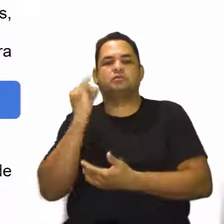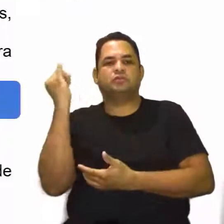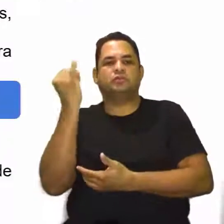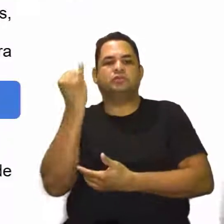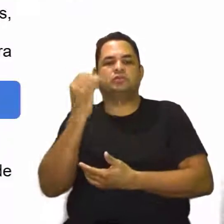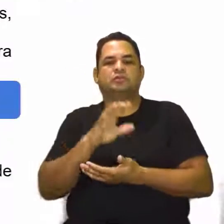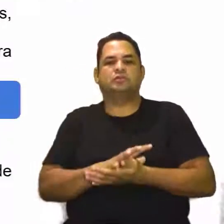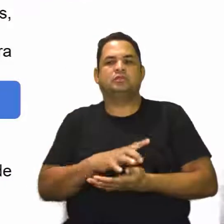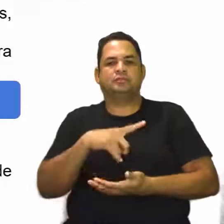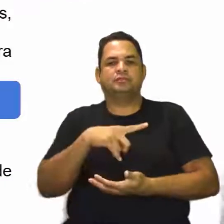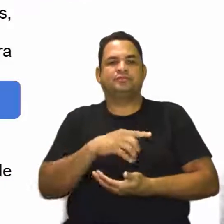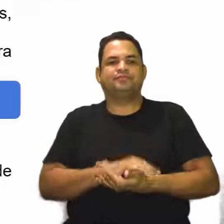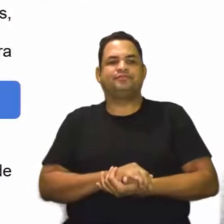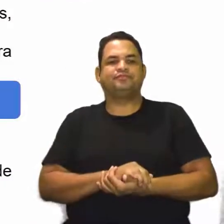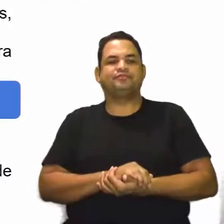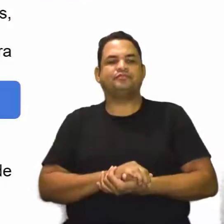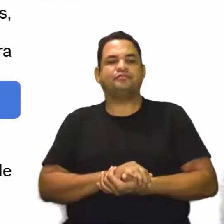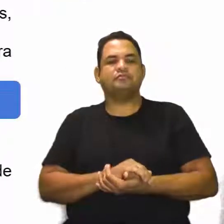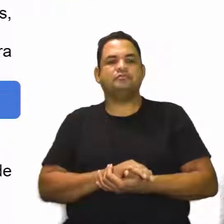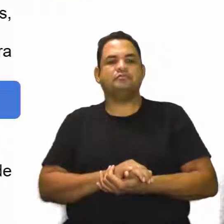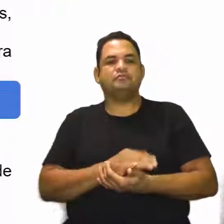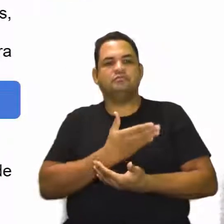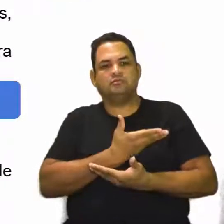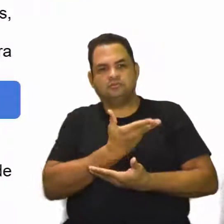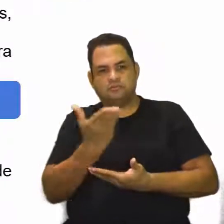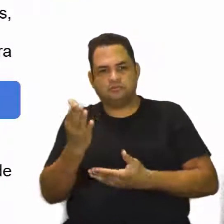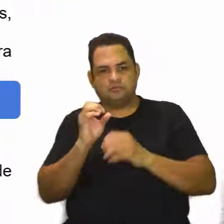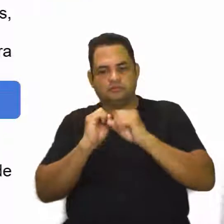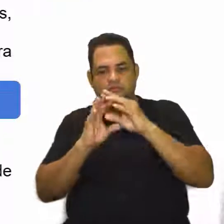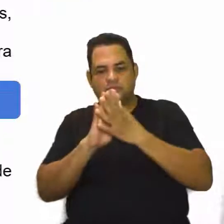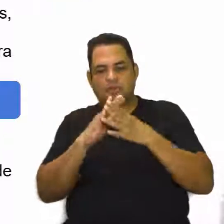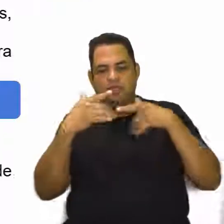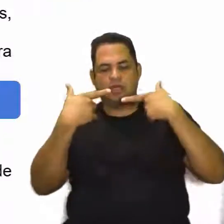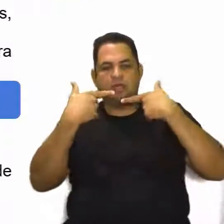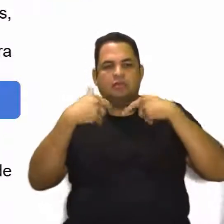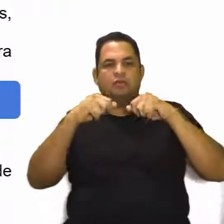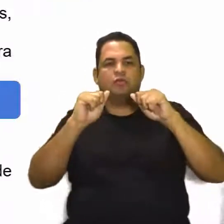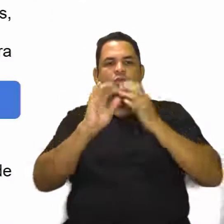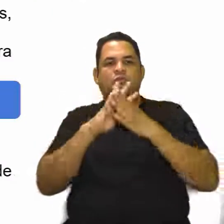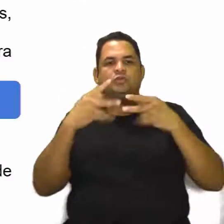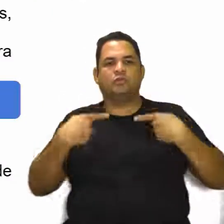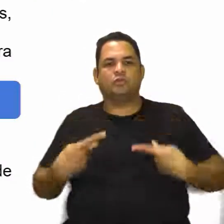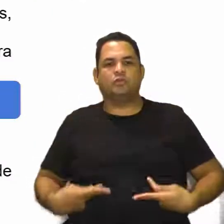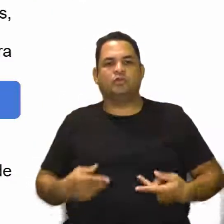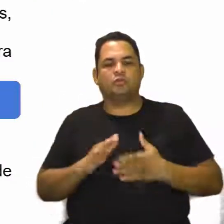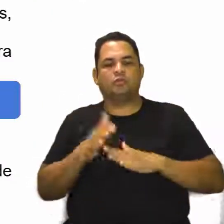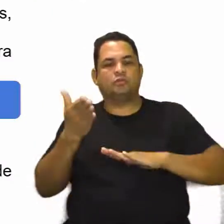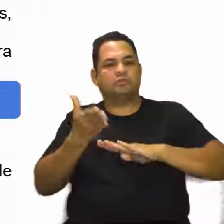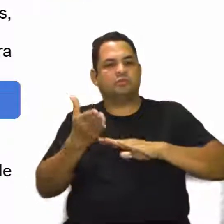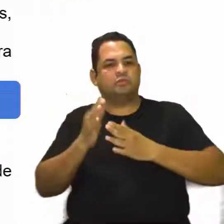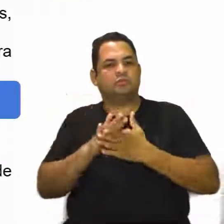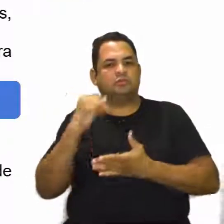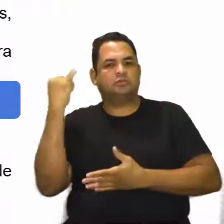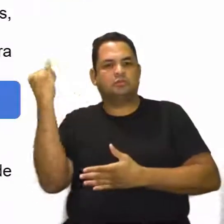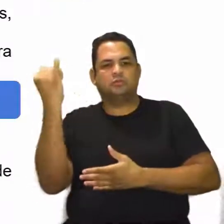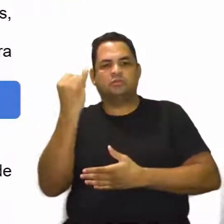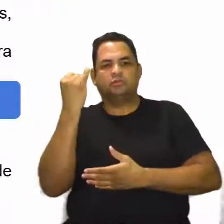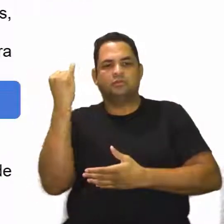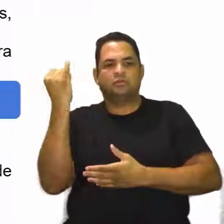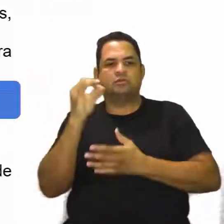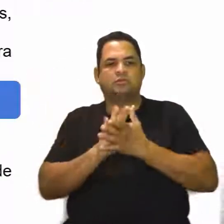Então, nós trouxemos aí a abordagem sobre a linguagem do corpo na contemporaneidade, a relevância